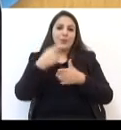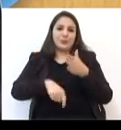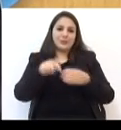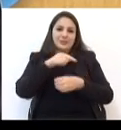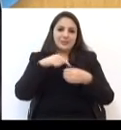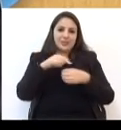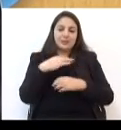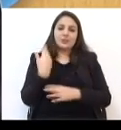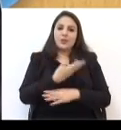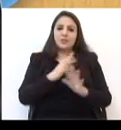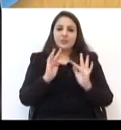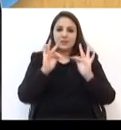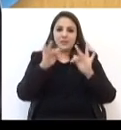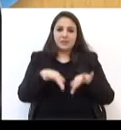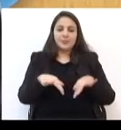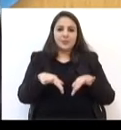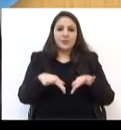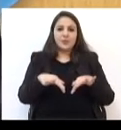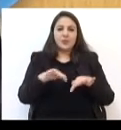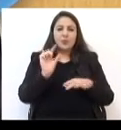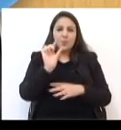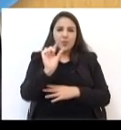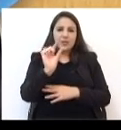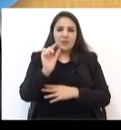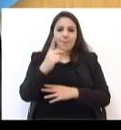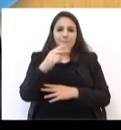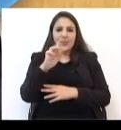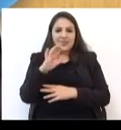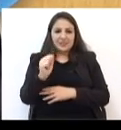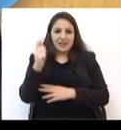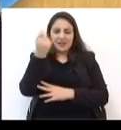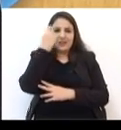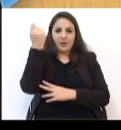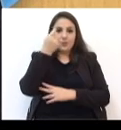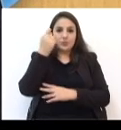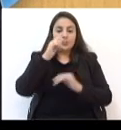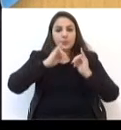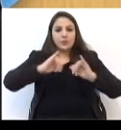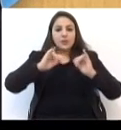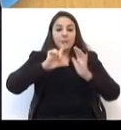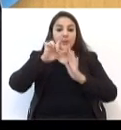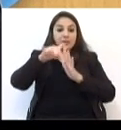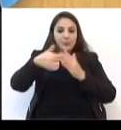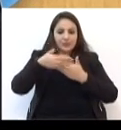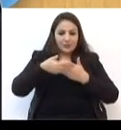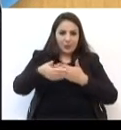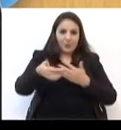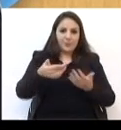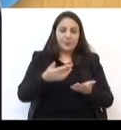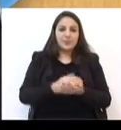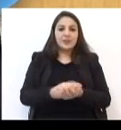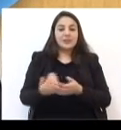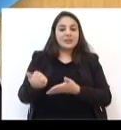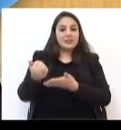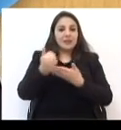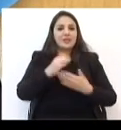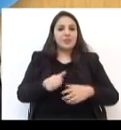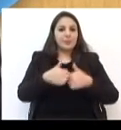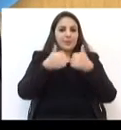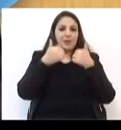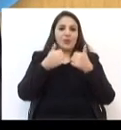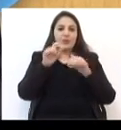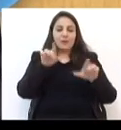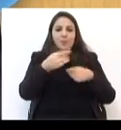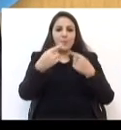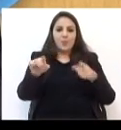nós encerramos esta edição com um trecho do Pátria Gaúcha. O programa que vai ao ar daqui a pouco traz o melhor da